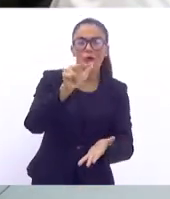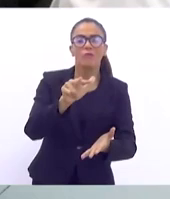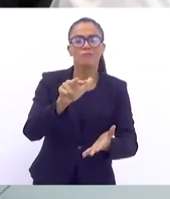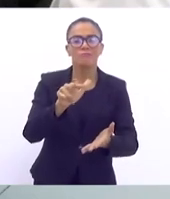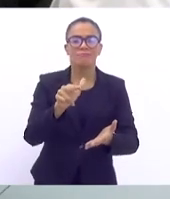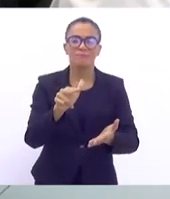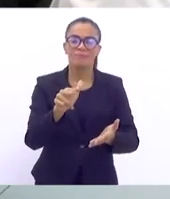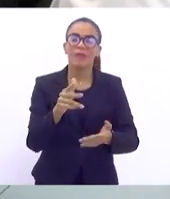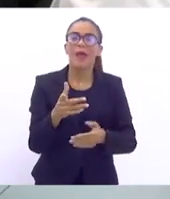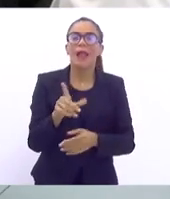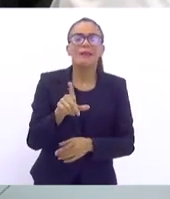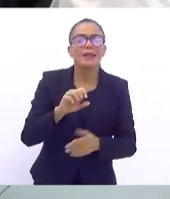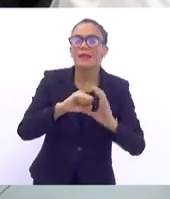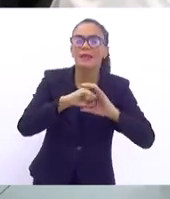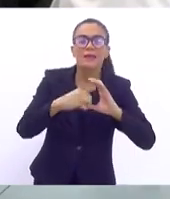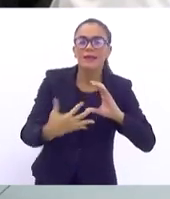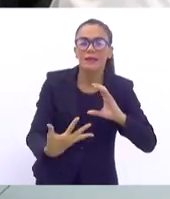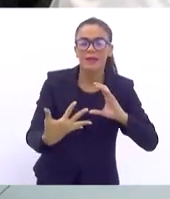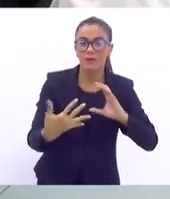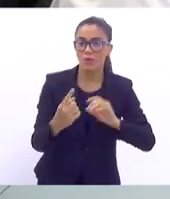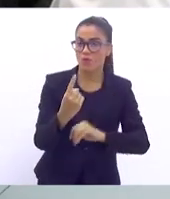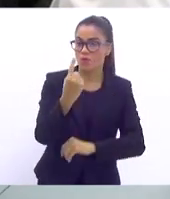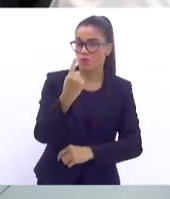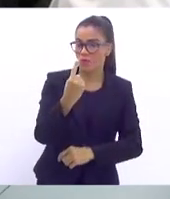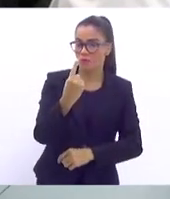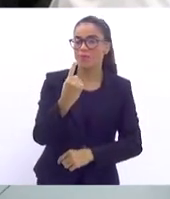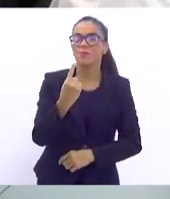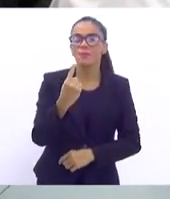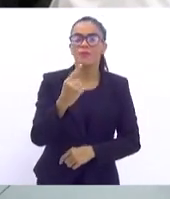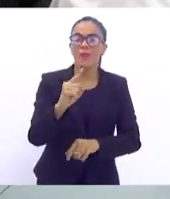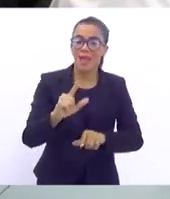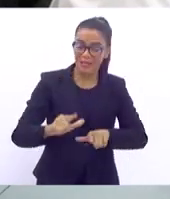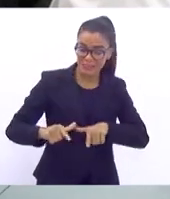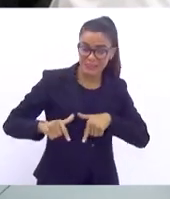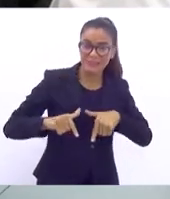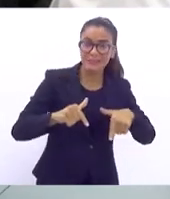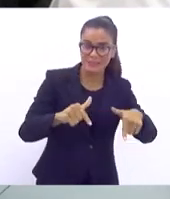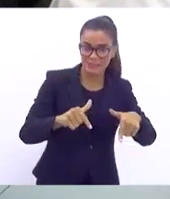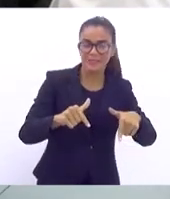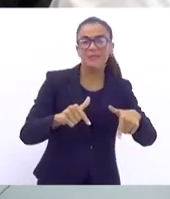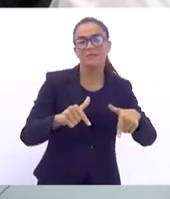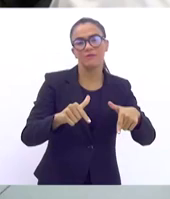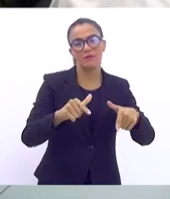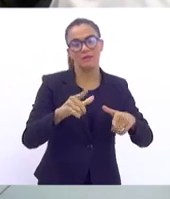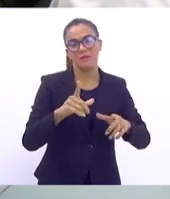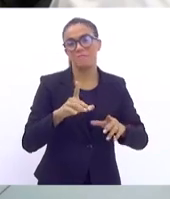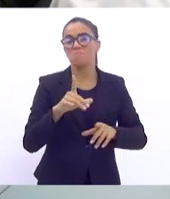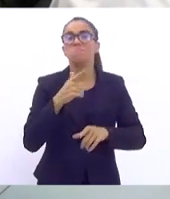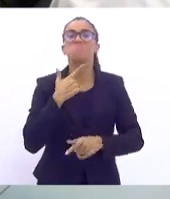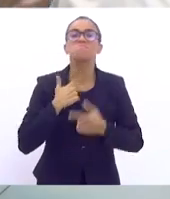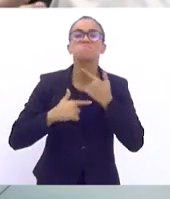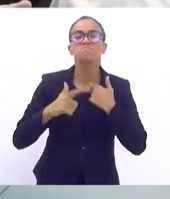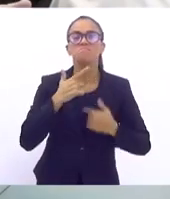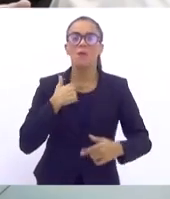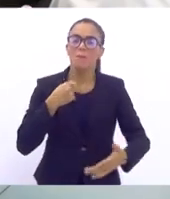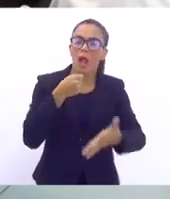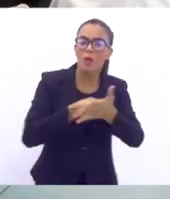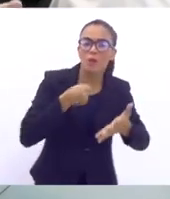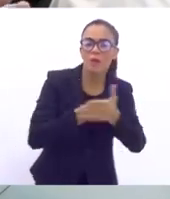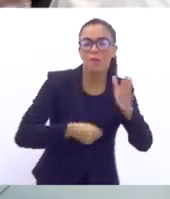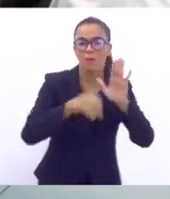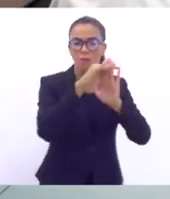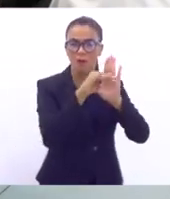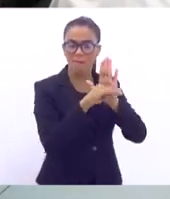a casa ela tem como característica um a livre iniciativa de Deputados que querem se reunir para lutar por uma pauta em comum